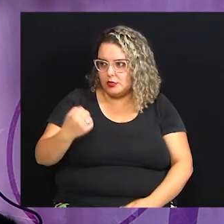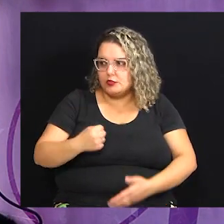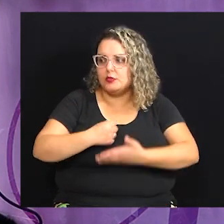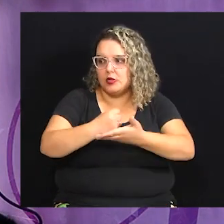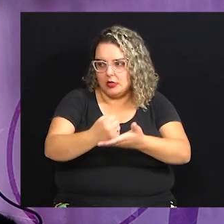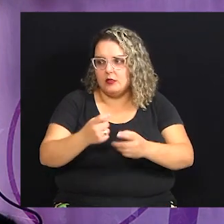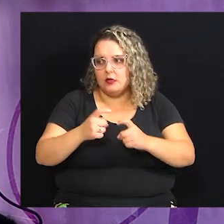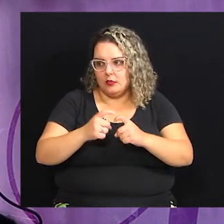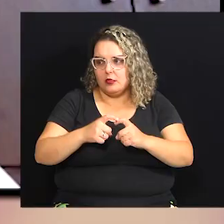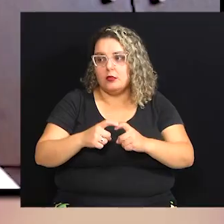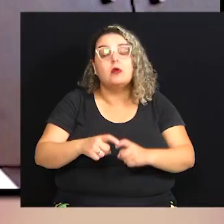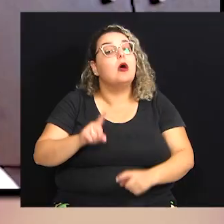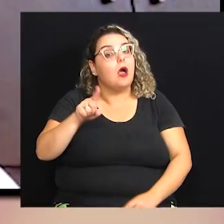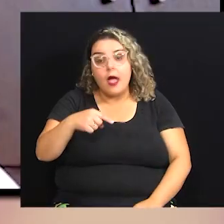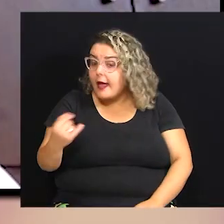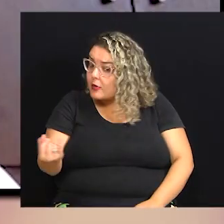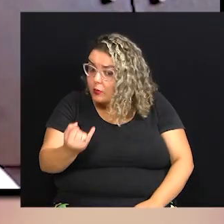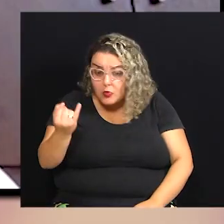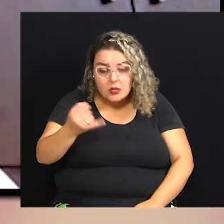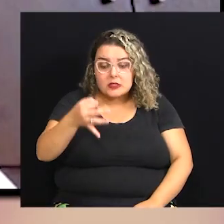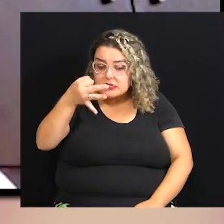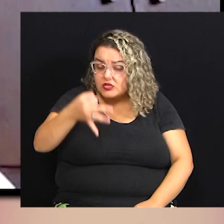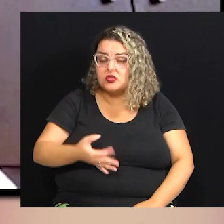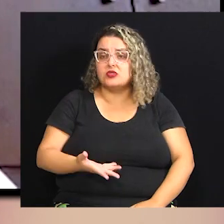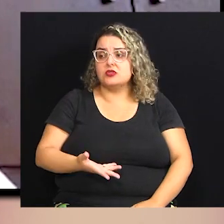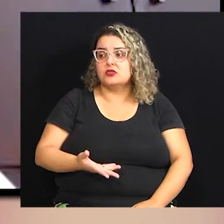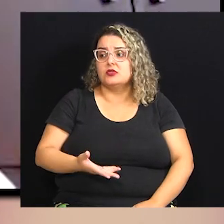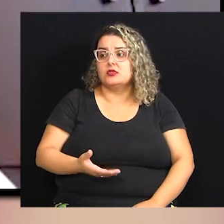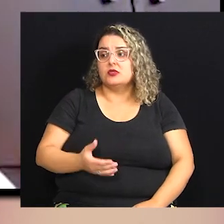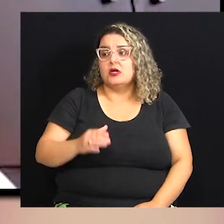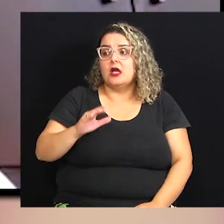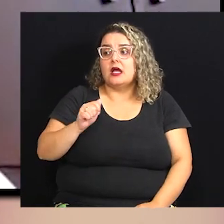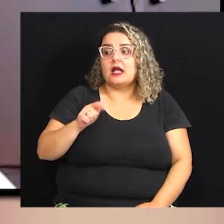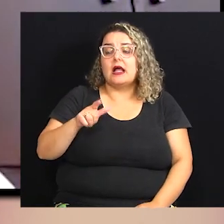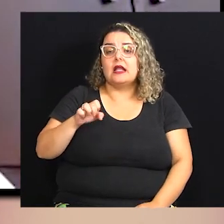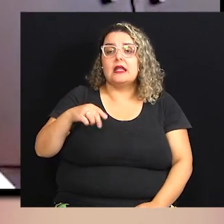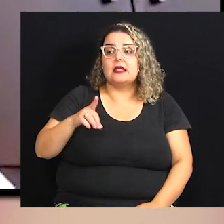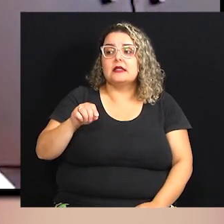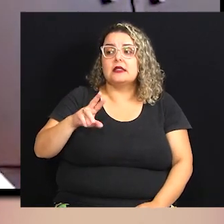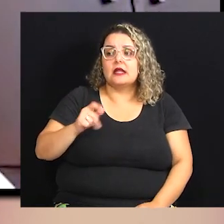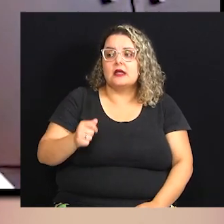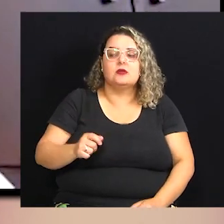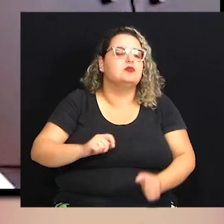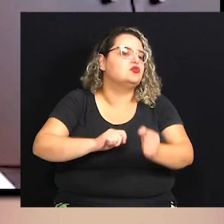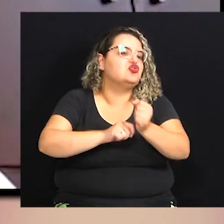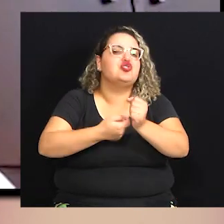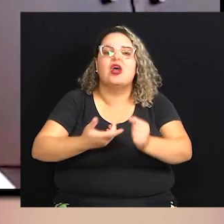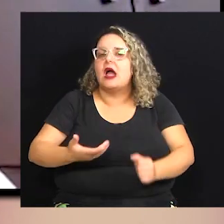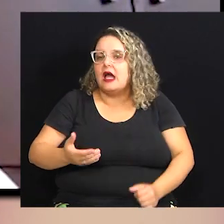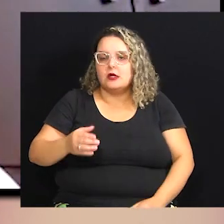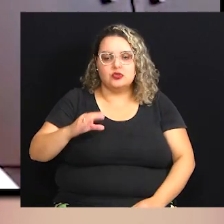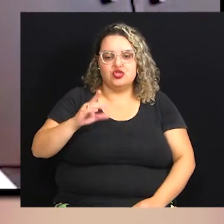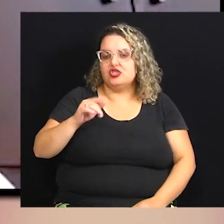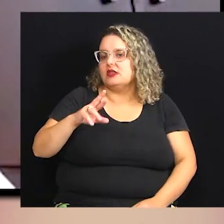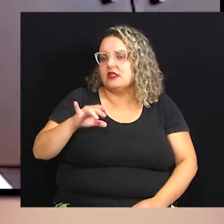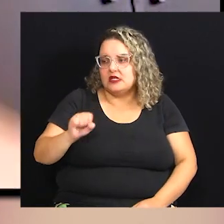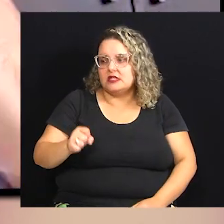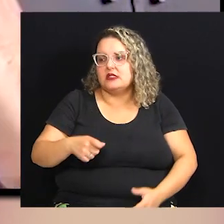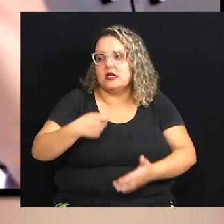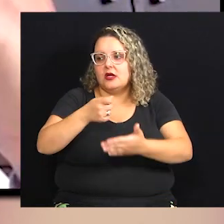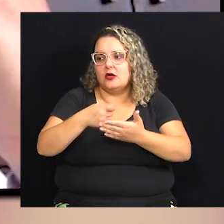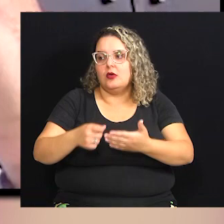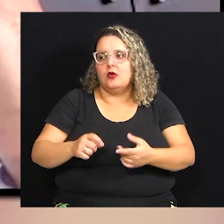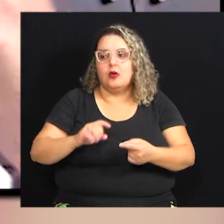para levar para o médico? Vale muito. Isso, inclusive, é chamado de calendário de crise, diário de crise, que é